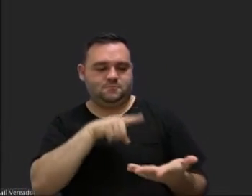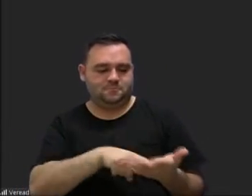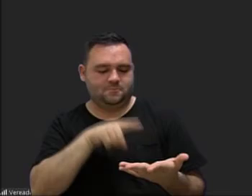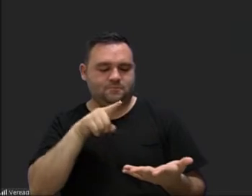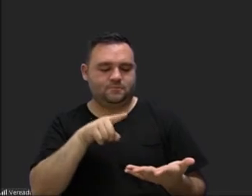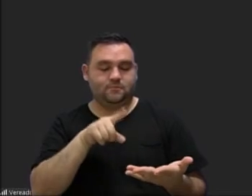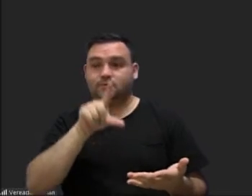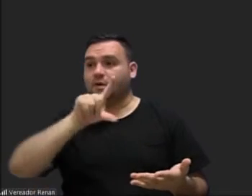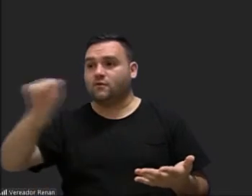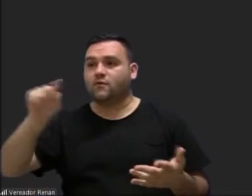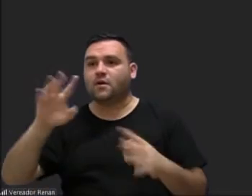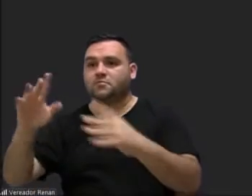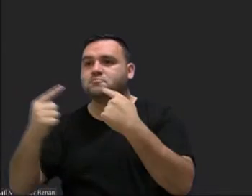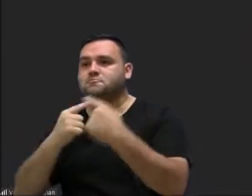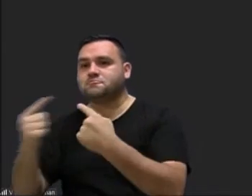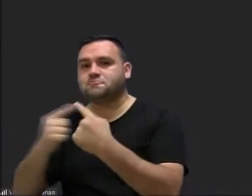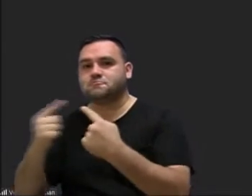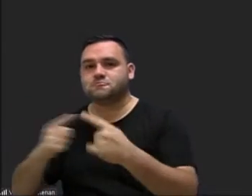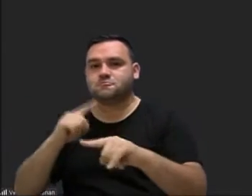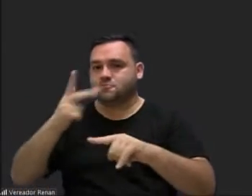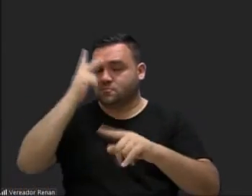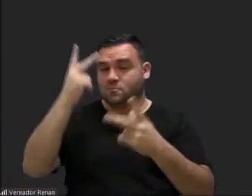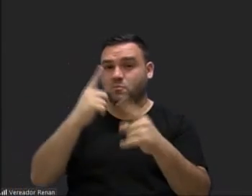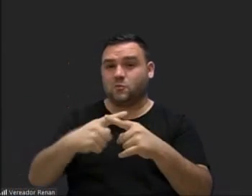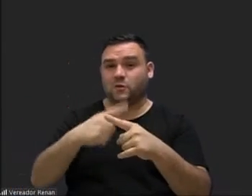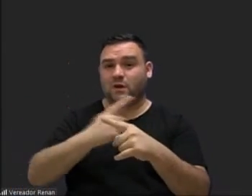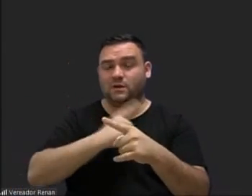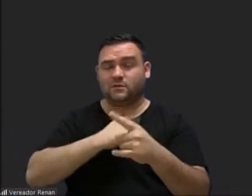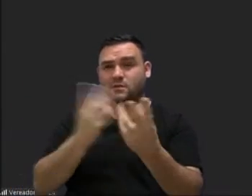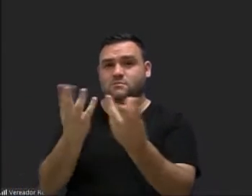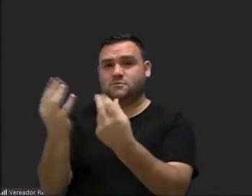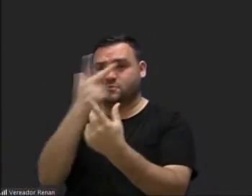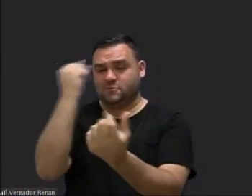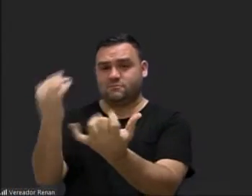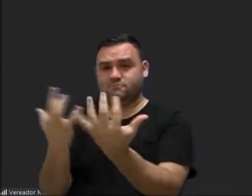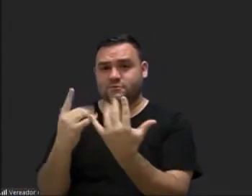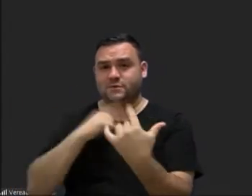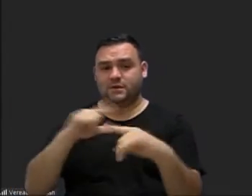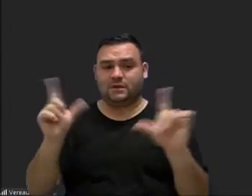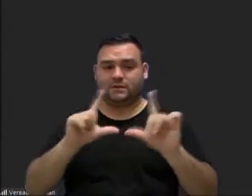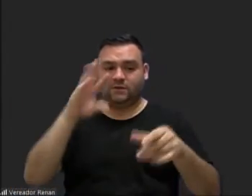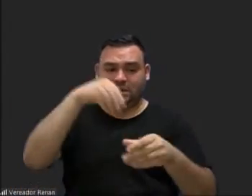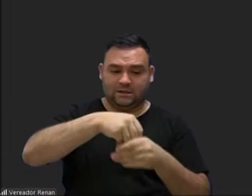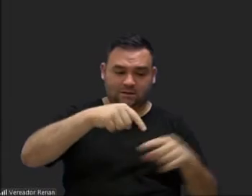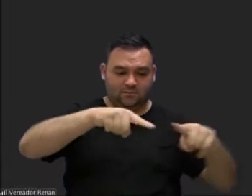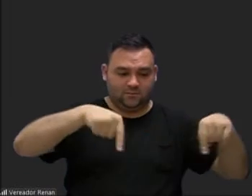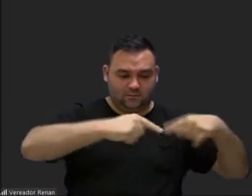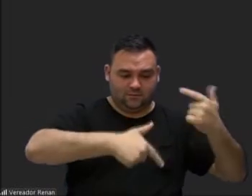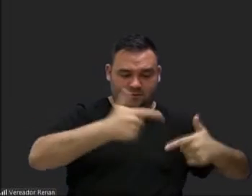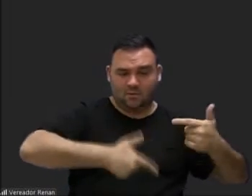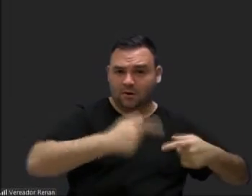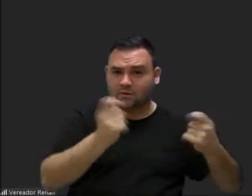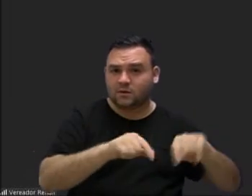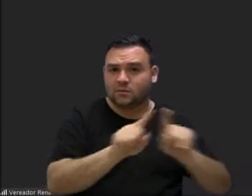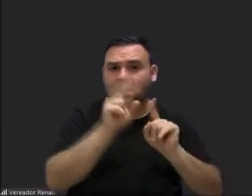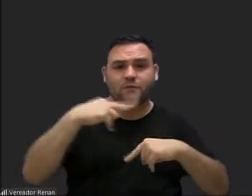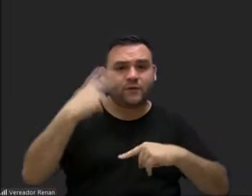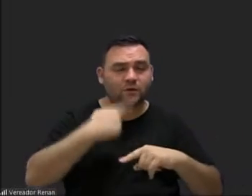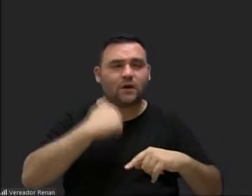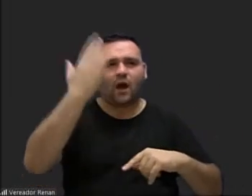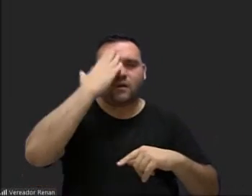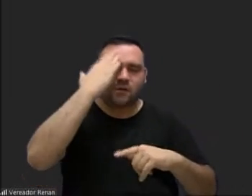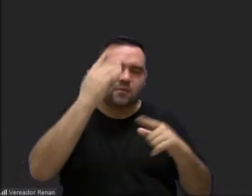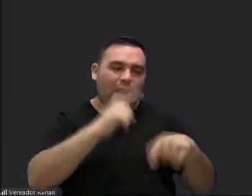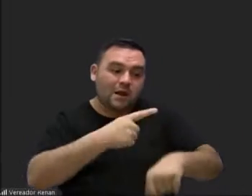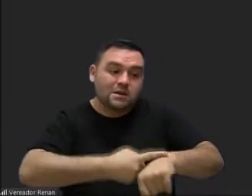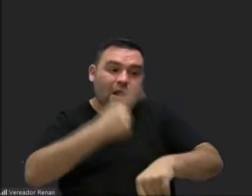e vai atender desde porque nós temos um dispositivo de TTV dentro do nosso gabinete e o vereador entende